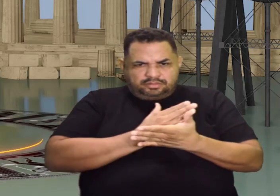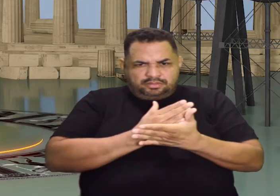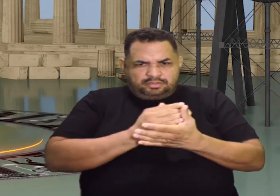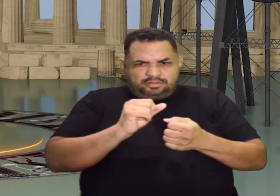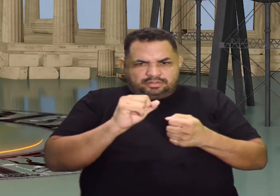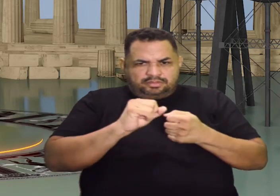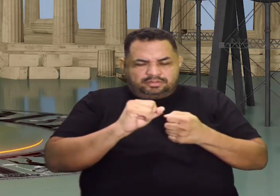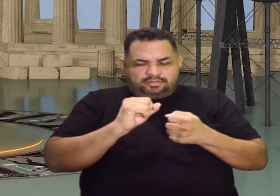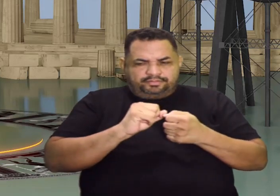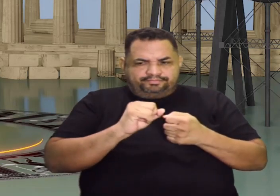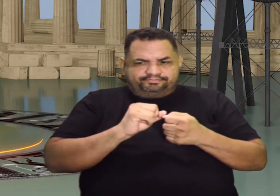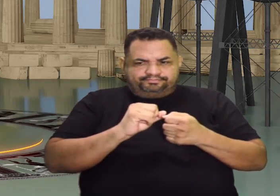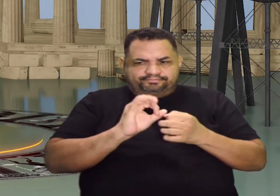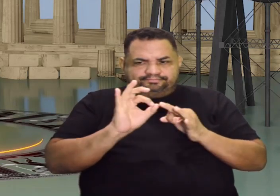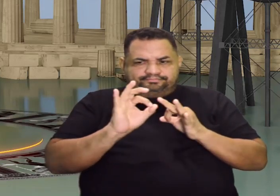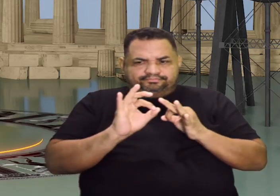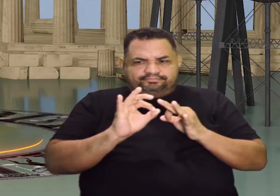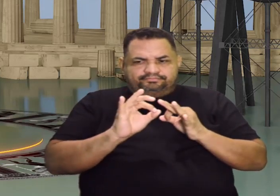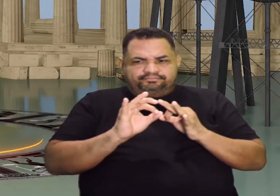lá um